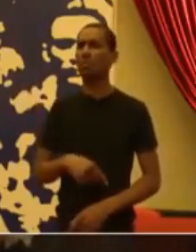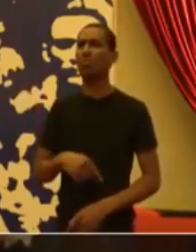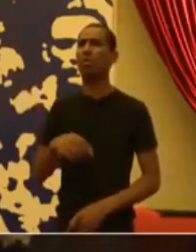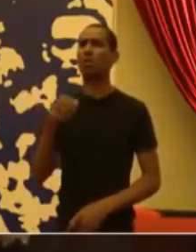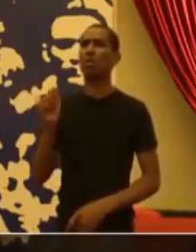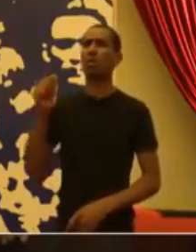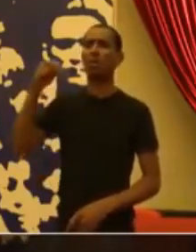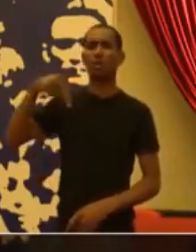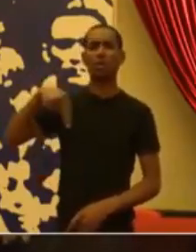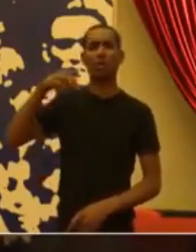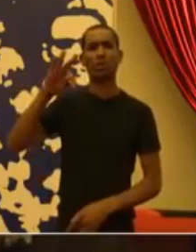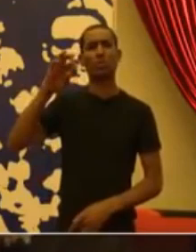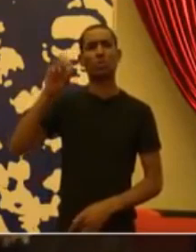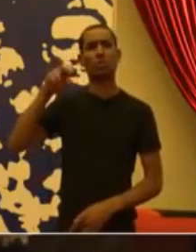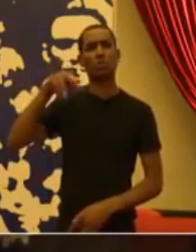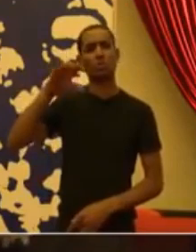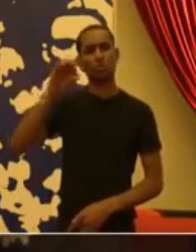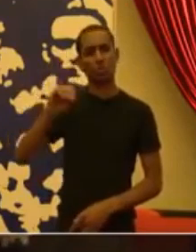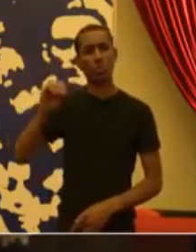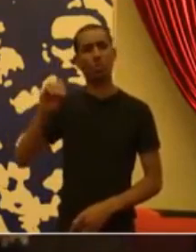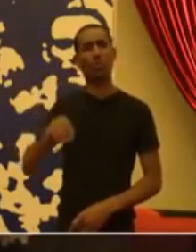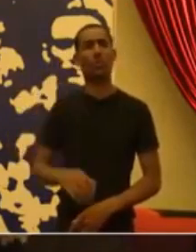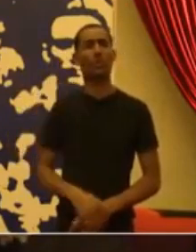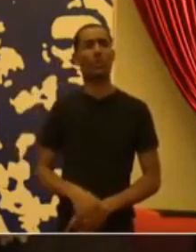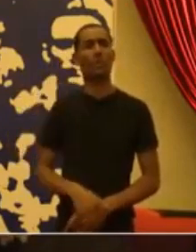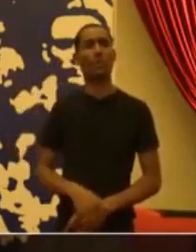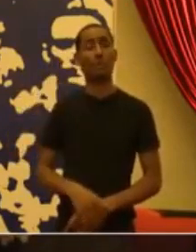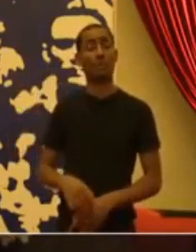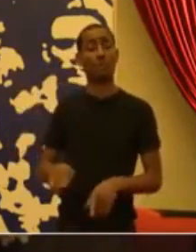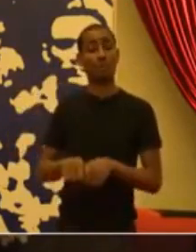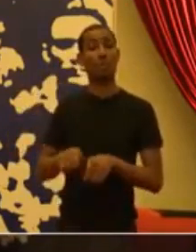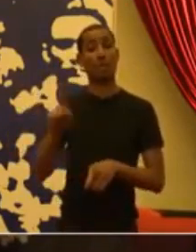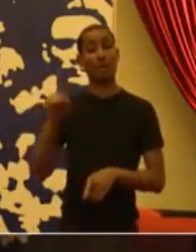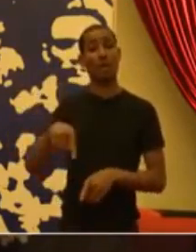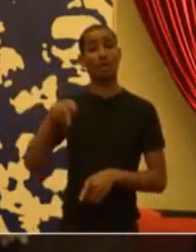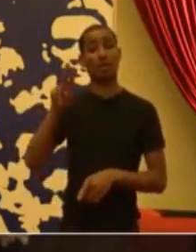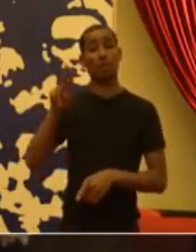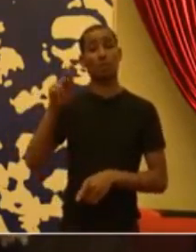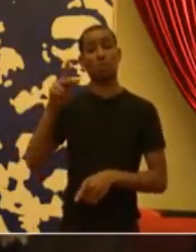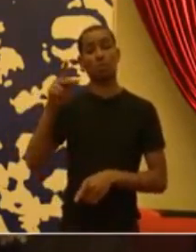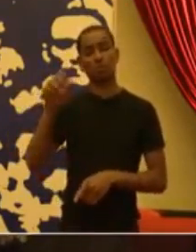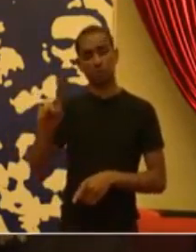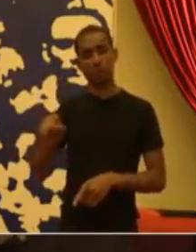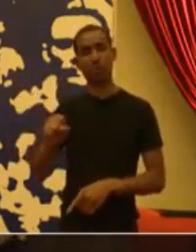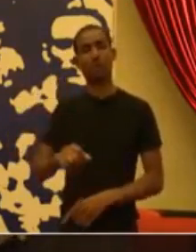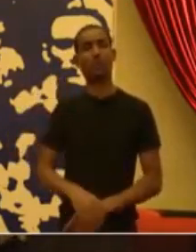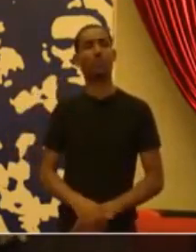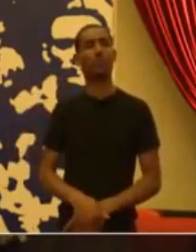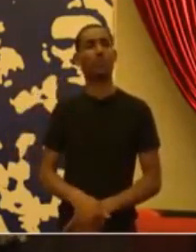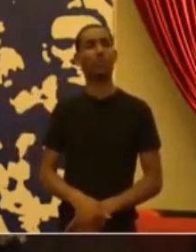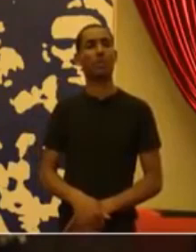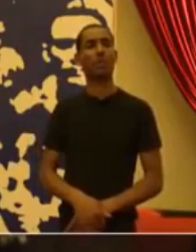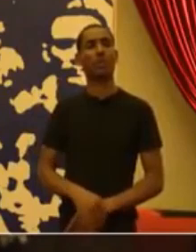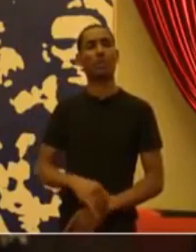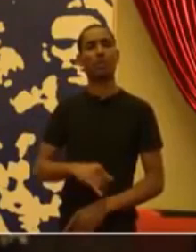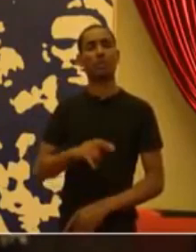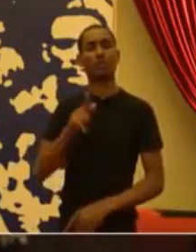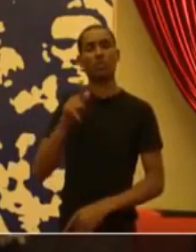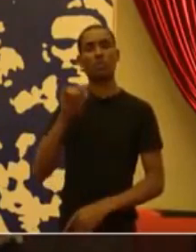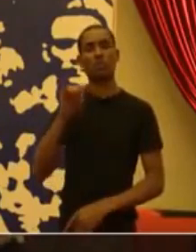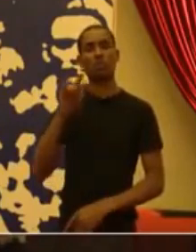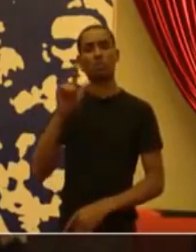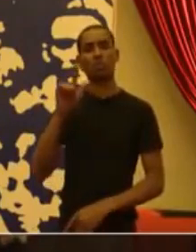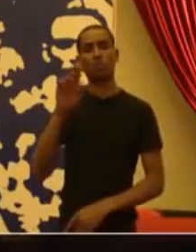Antônio Pedro da Conan, a Leda Paulani, da USP, Pedro Gork, da UBS, Gilberto Maringoni,